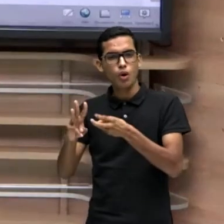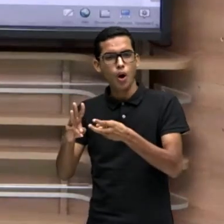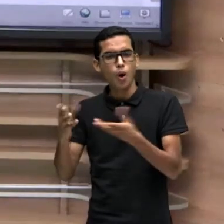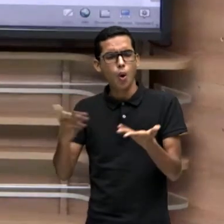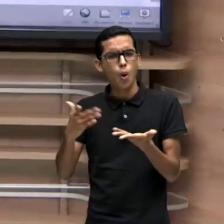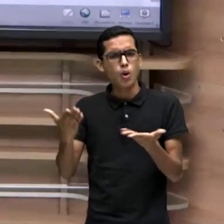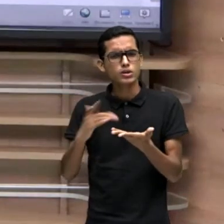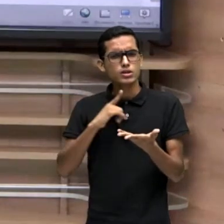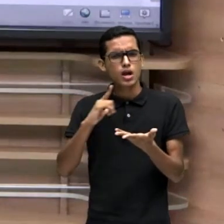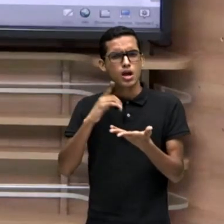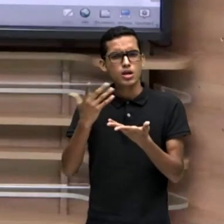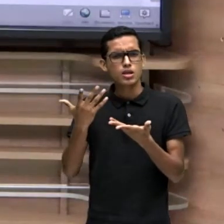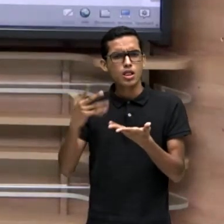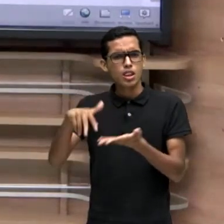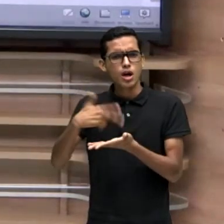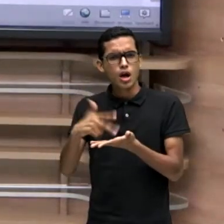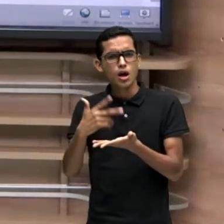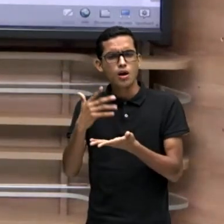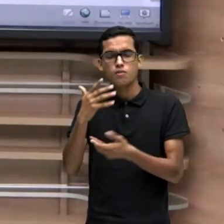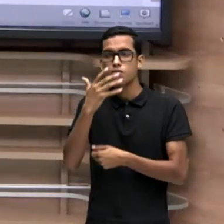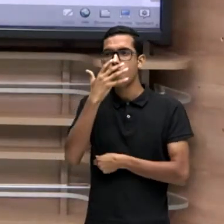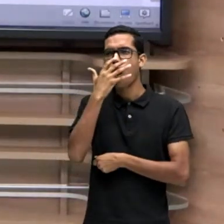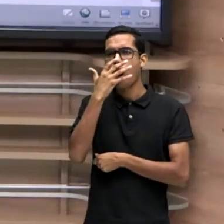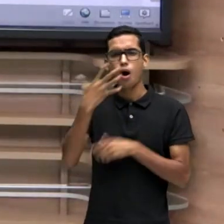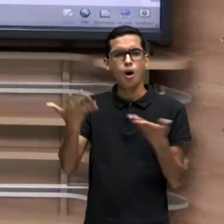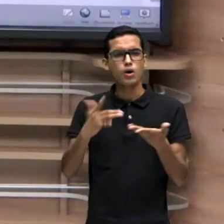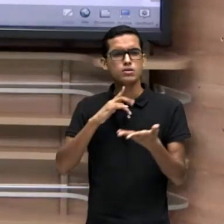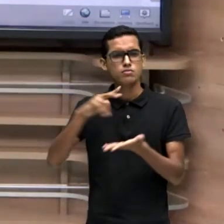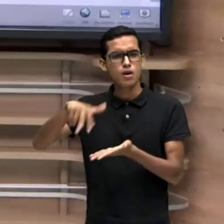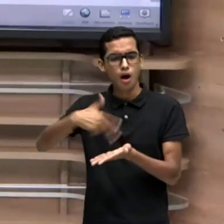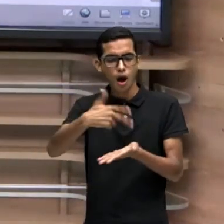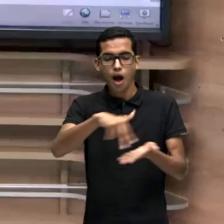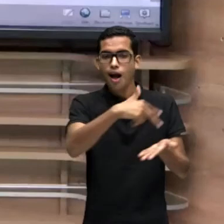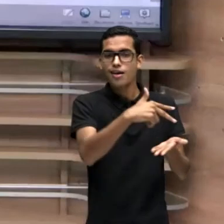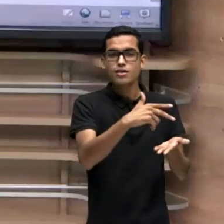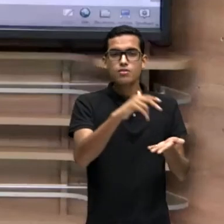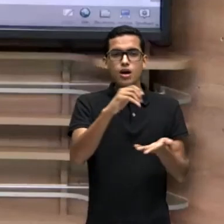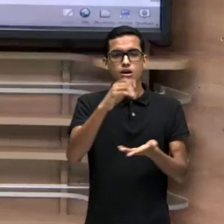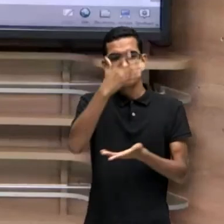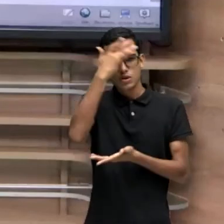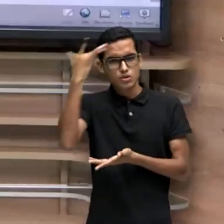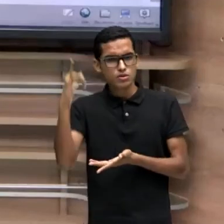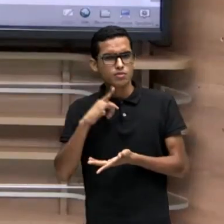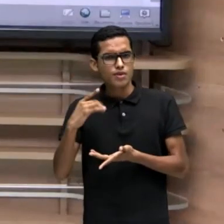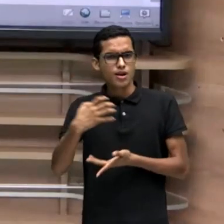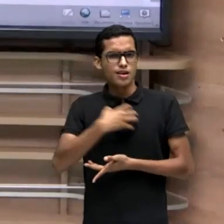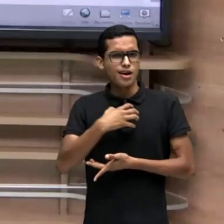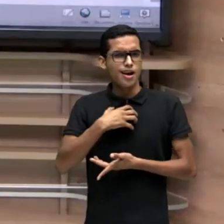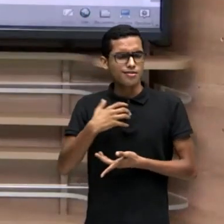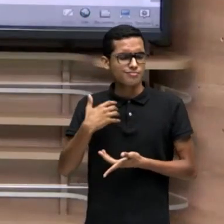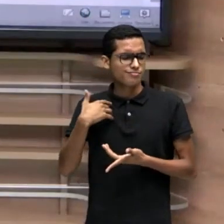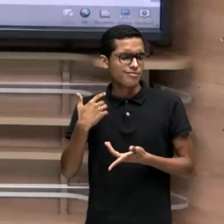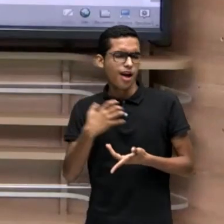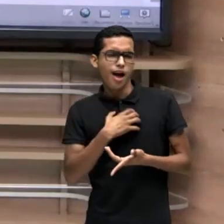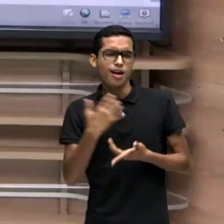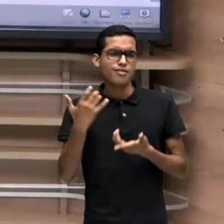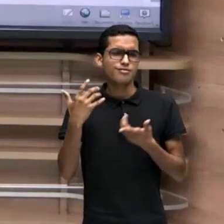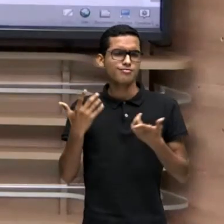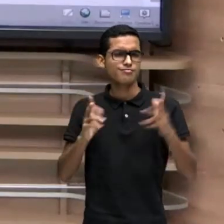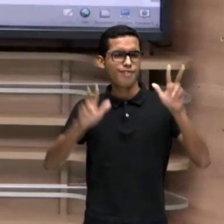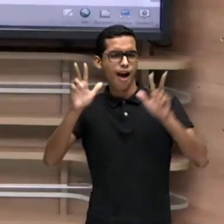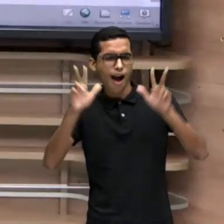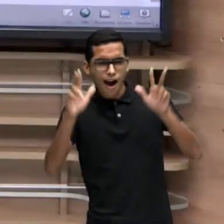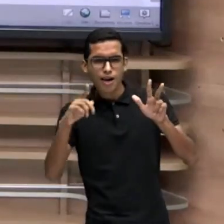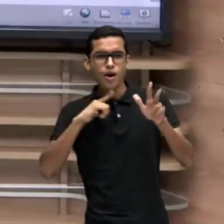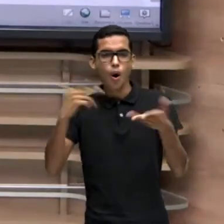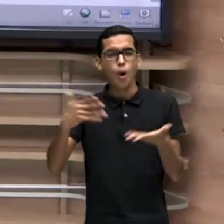contemplação, aquela dança que as pessoas executam para se divertir. A dança que a gente faz nas festas, que a gente fica